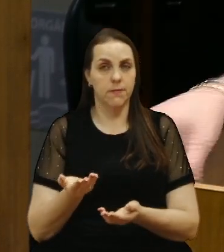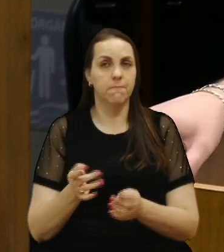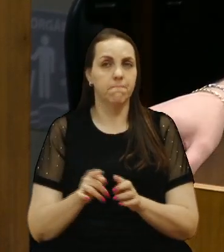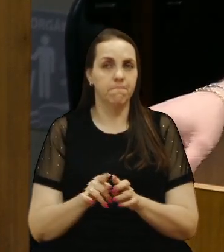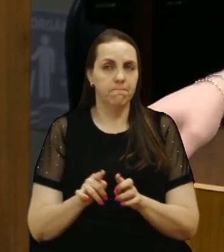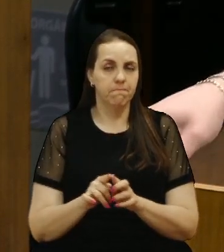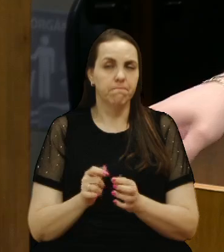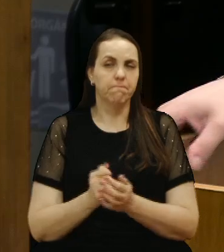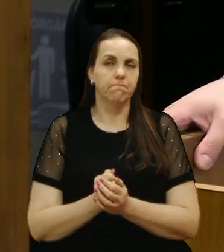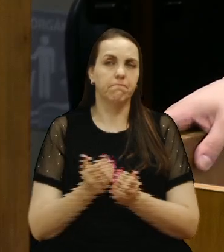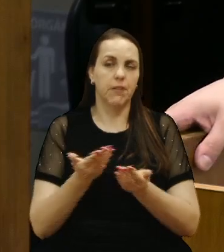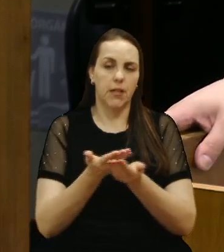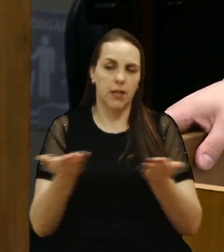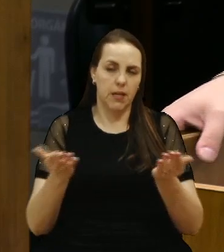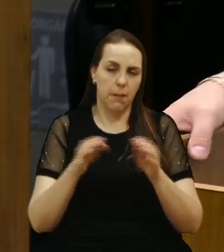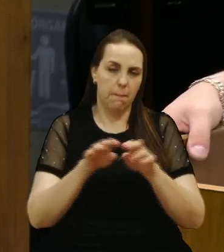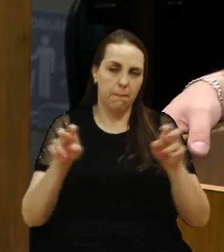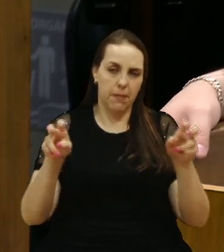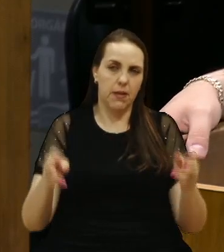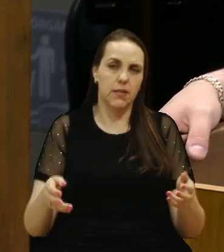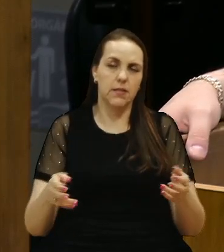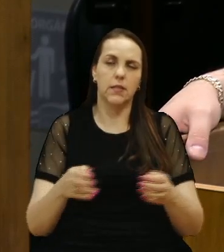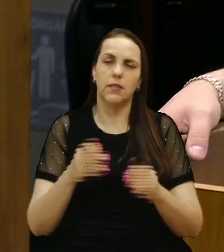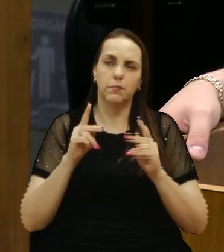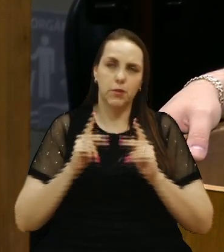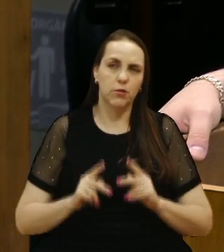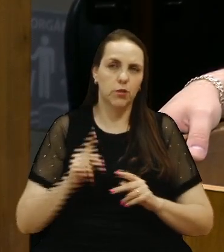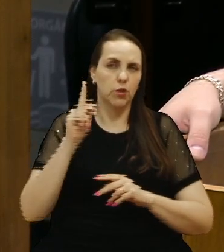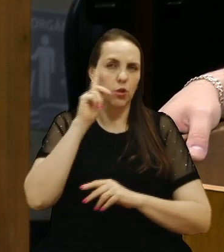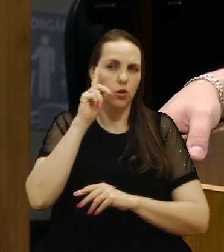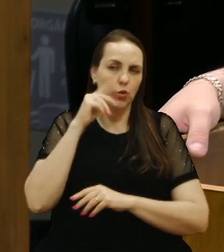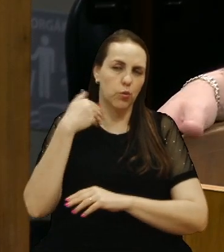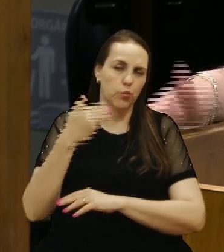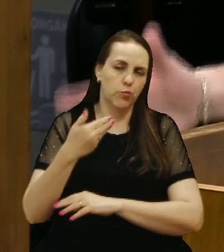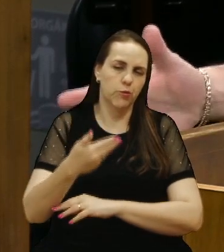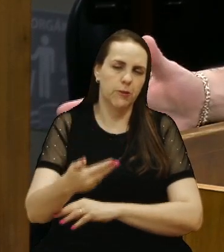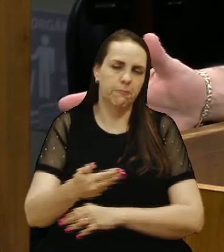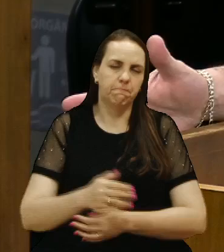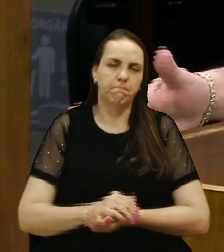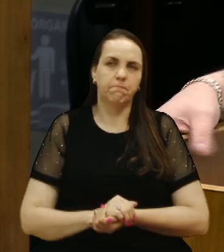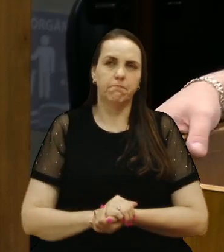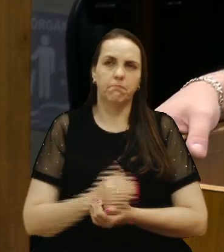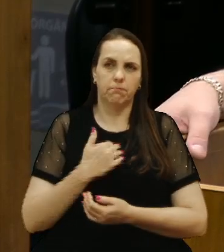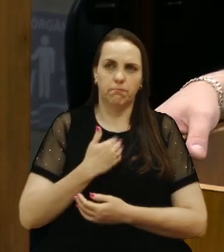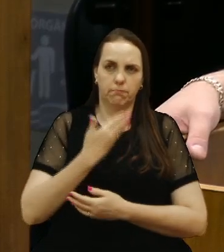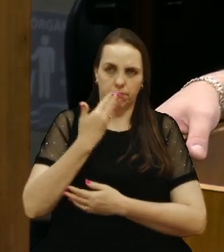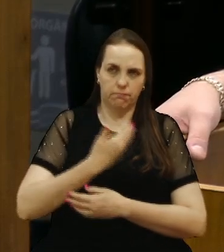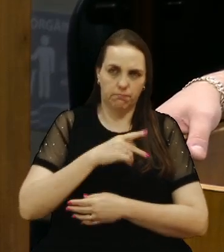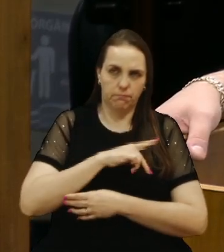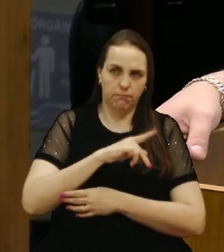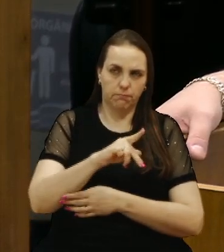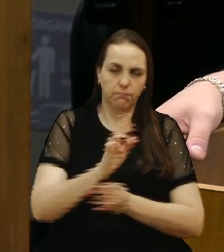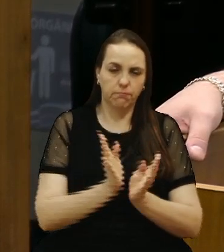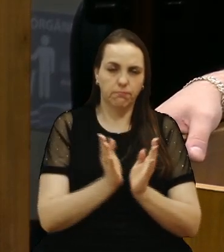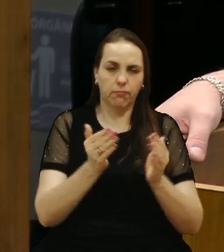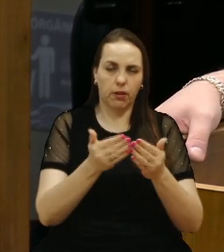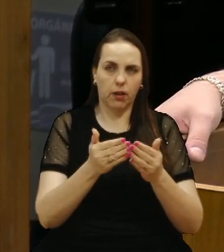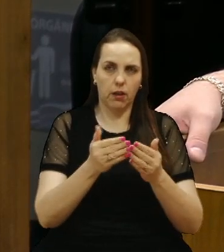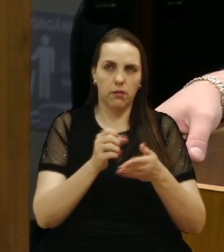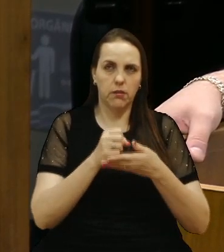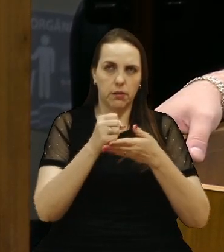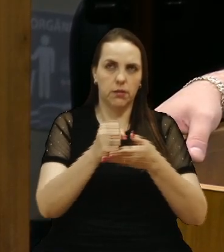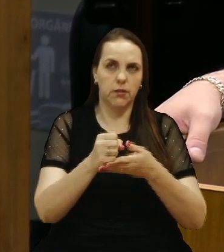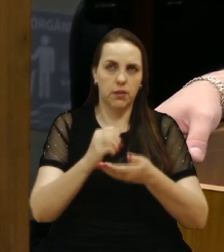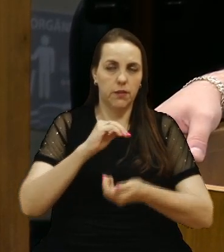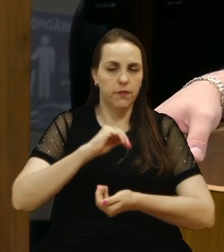vai na mesa das pessoas diuturnamente. Então, e eu, como presidente da Frente Parlamentar de Proteção e Defesa Civil,